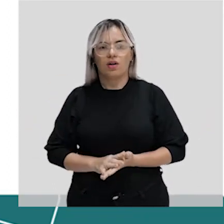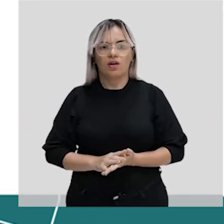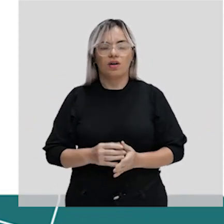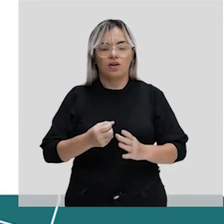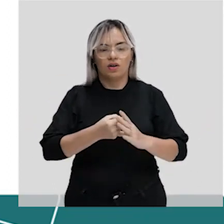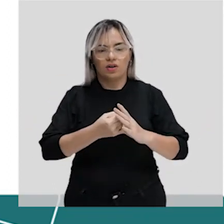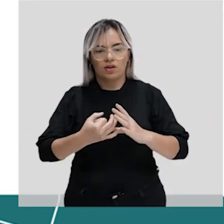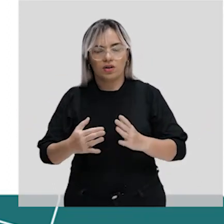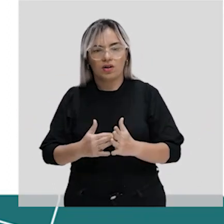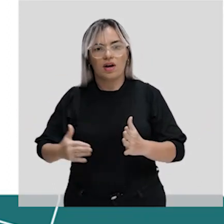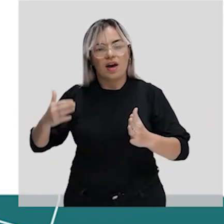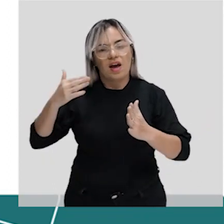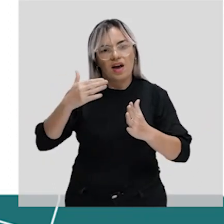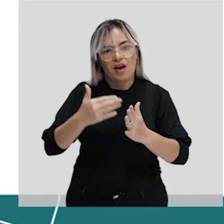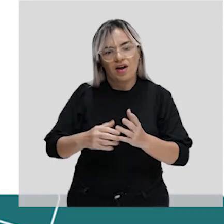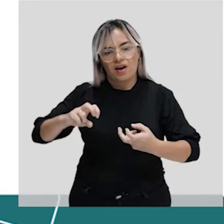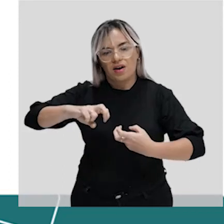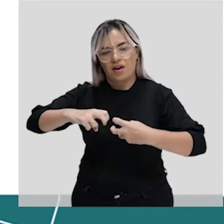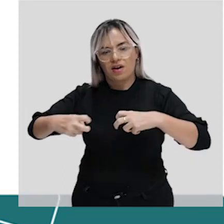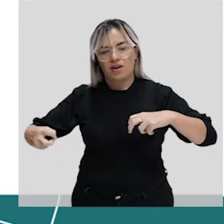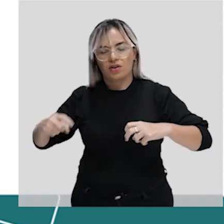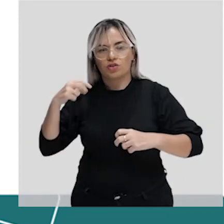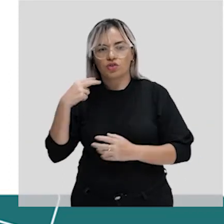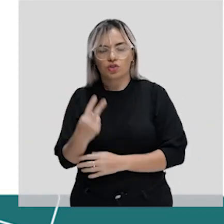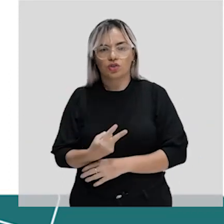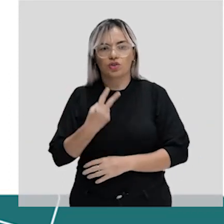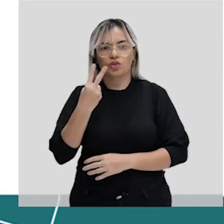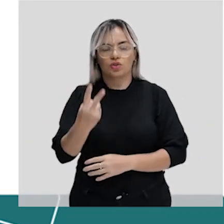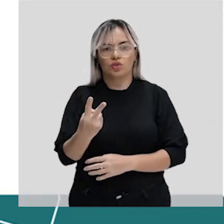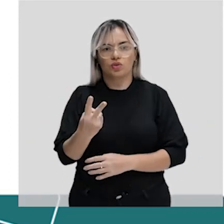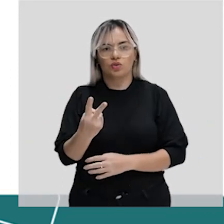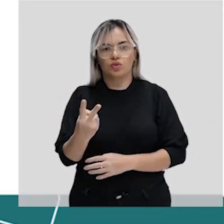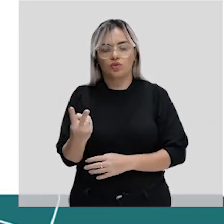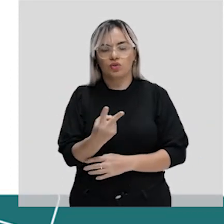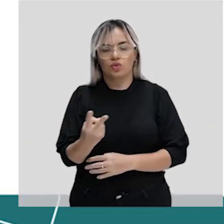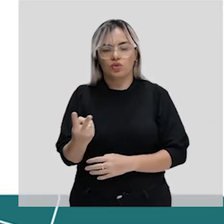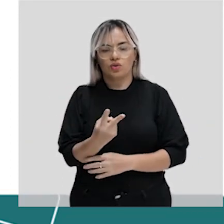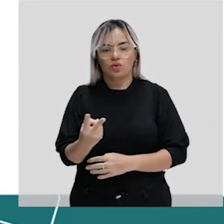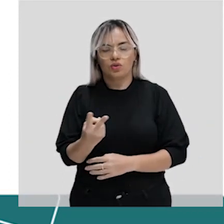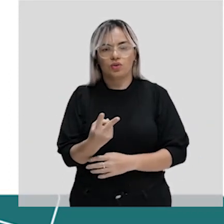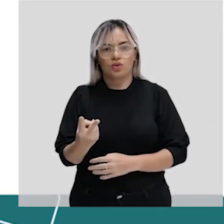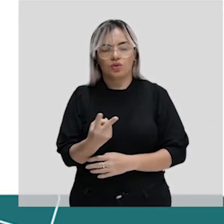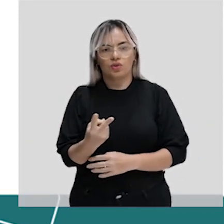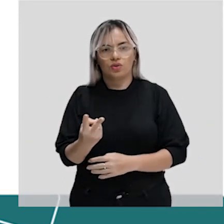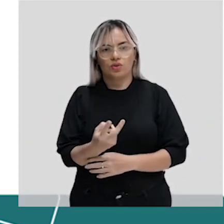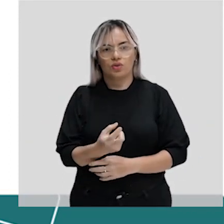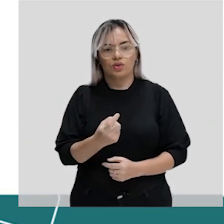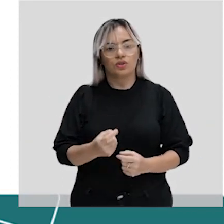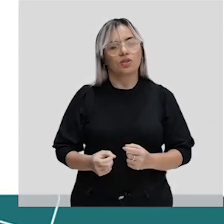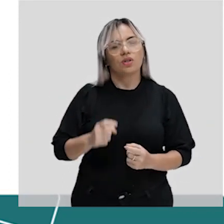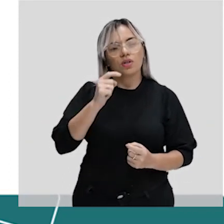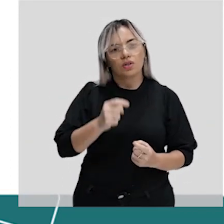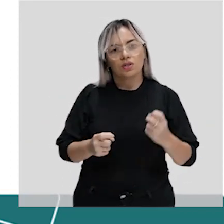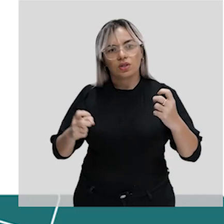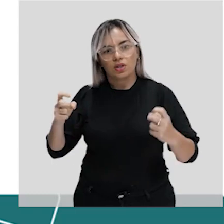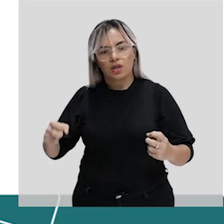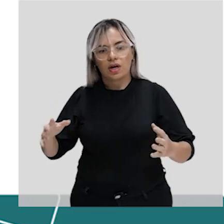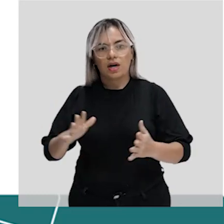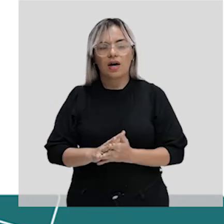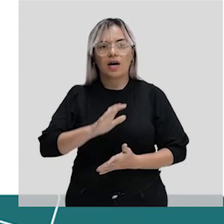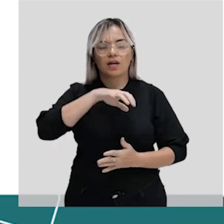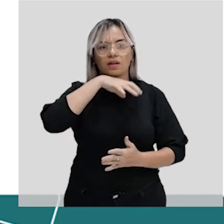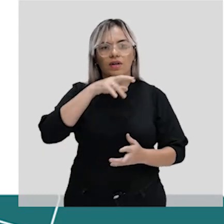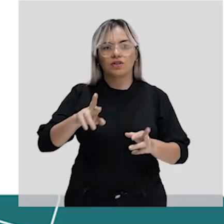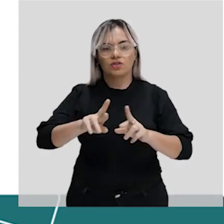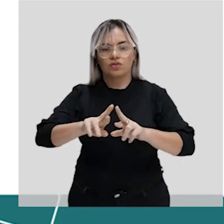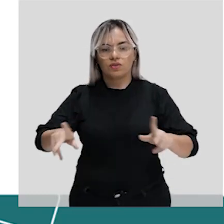a reprodução entre dois indivíduos de espécies diferentes e vai fazer com que o zigoto nem chegue a ser